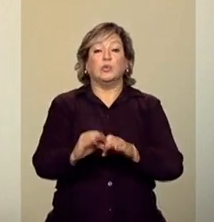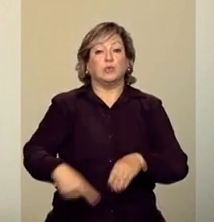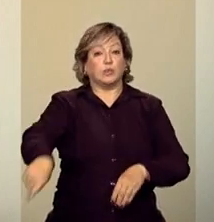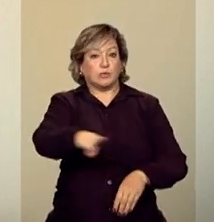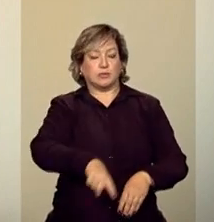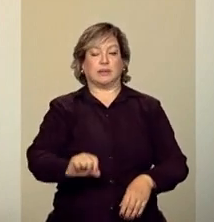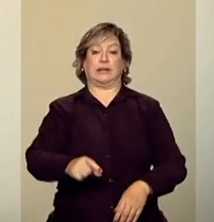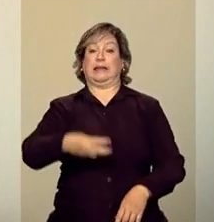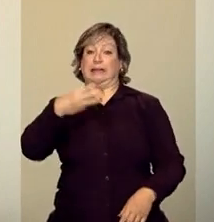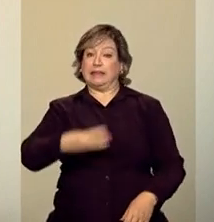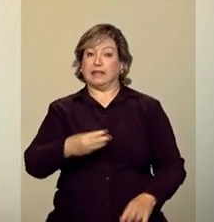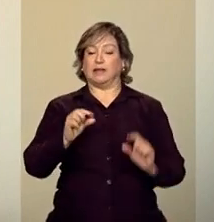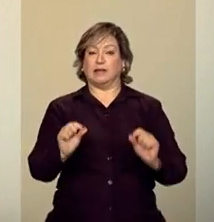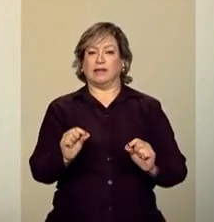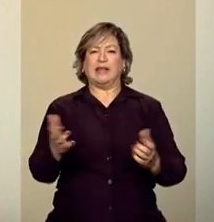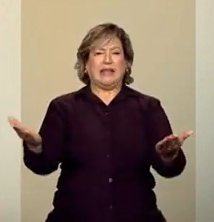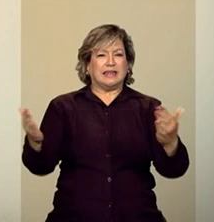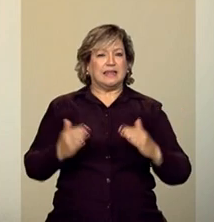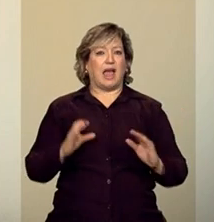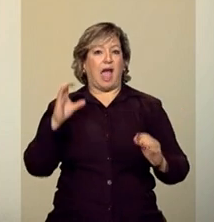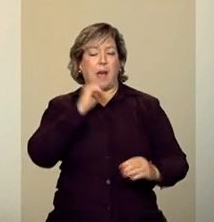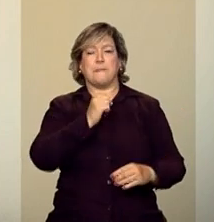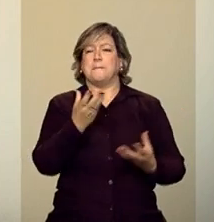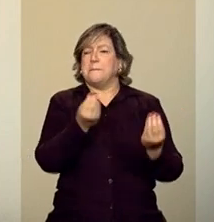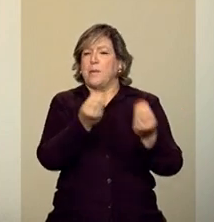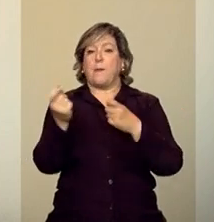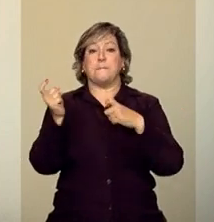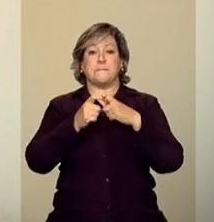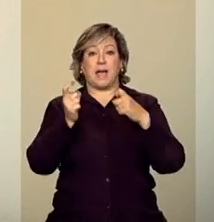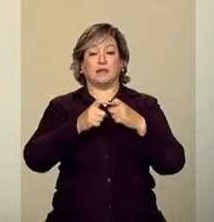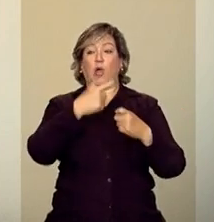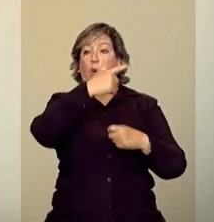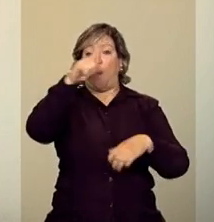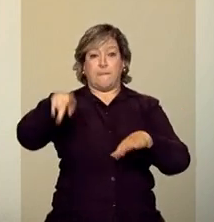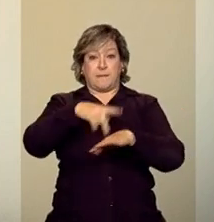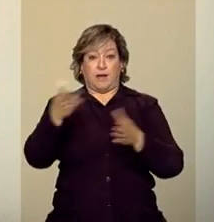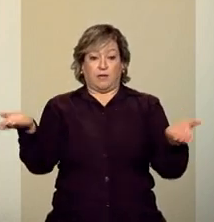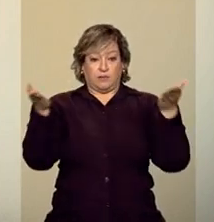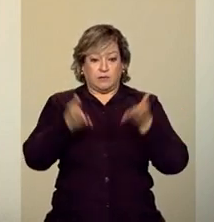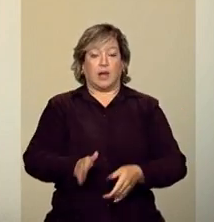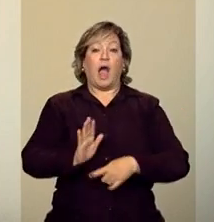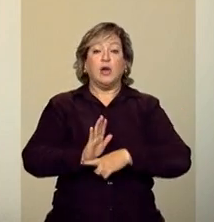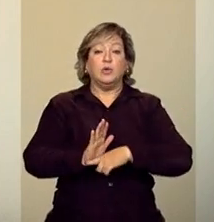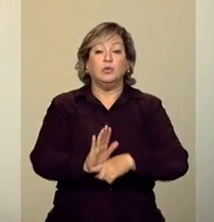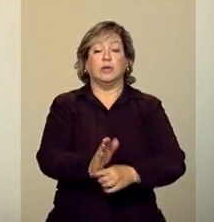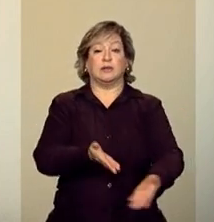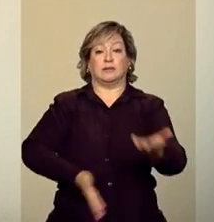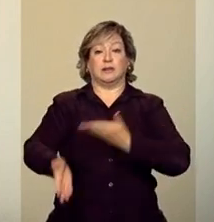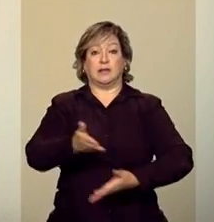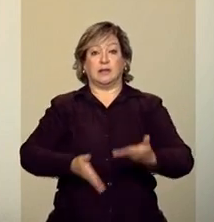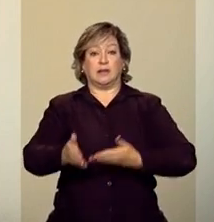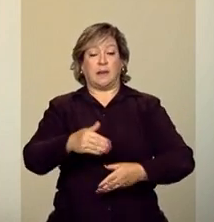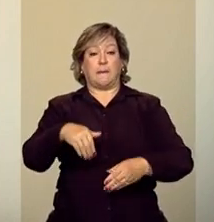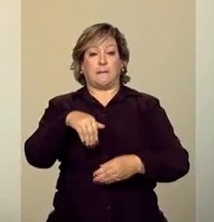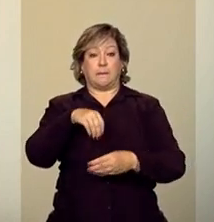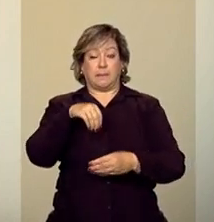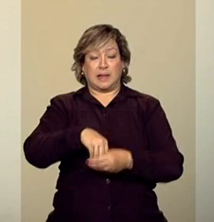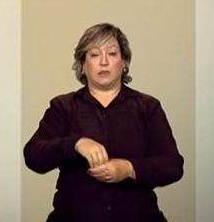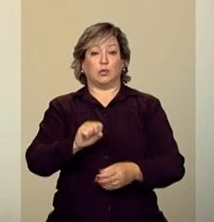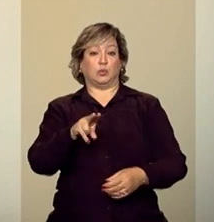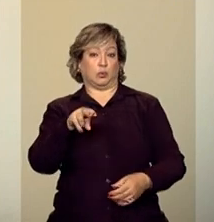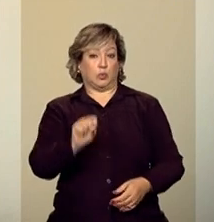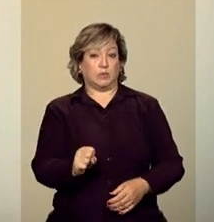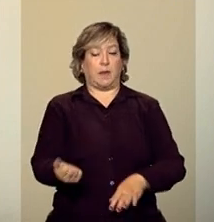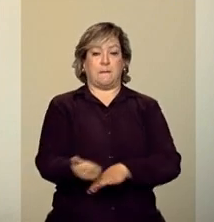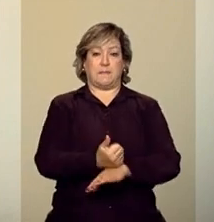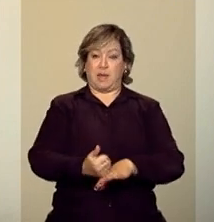de imediato milhares de médicos do exterior para ampliar o atendimento do Sistema Único de